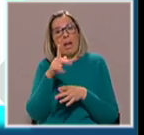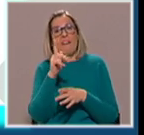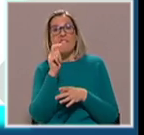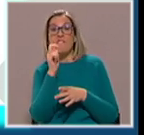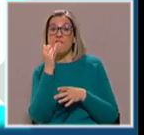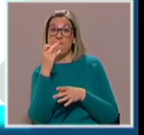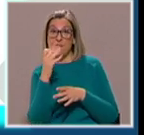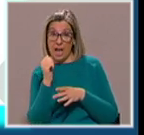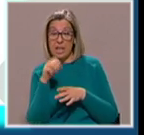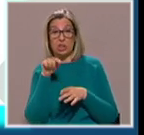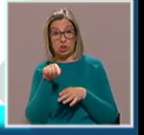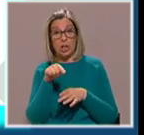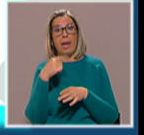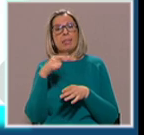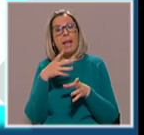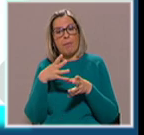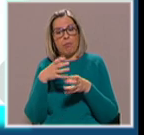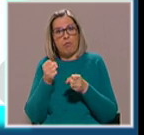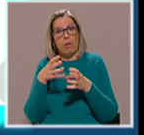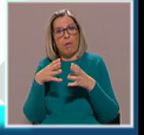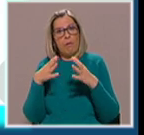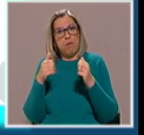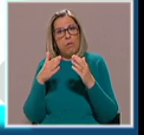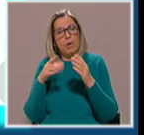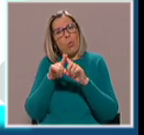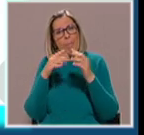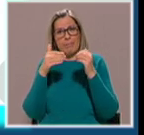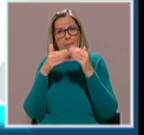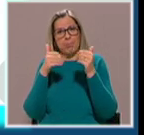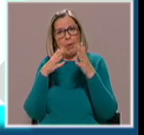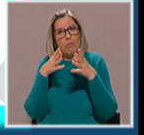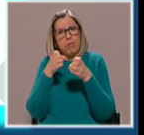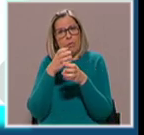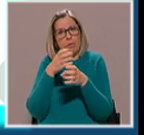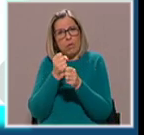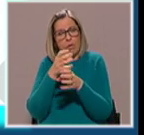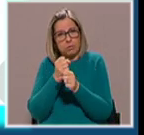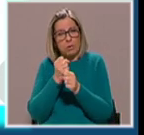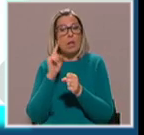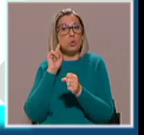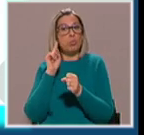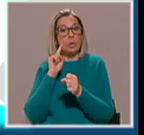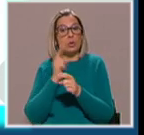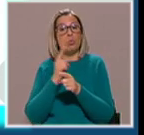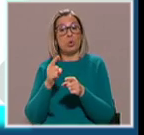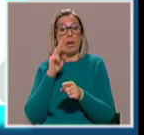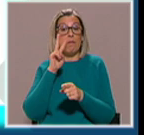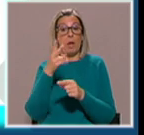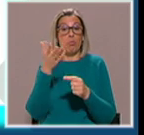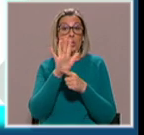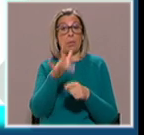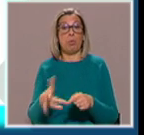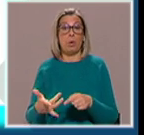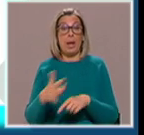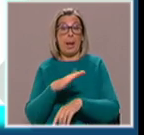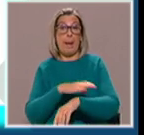então possuem, as maiores veias possuem válvulas. E estas válvulas são importantes para quê? Reparem, nesta imagem temos então aqui uma perna. Obviamente que o